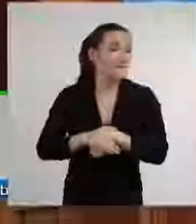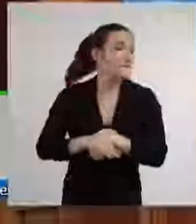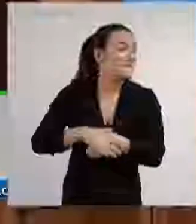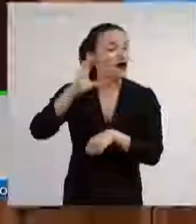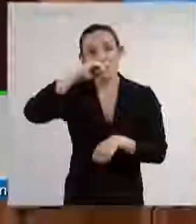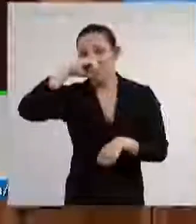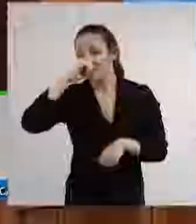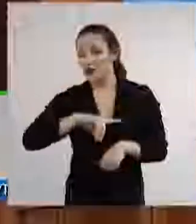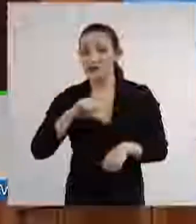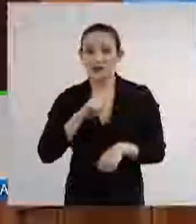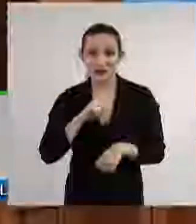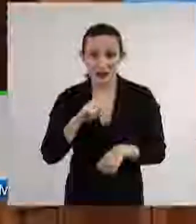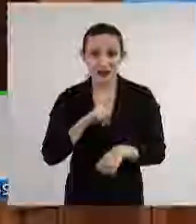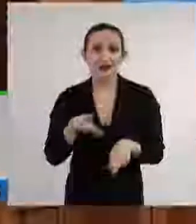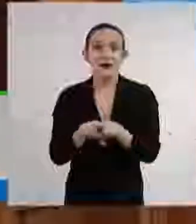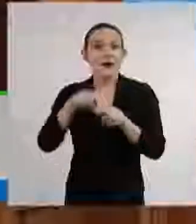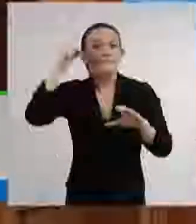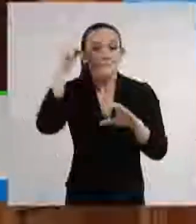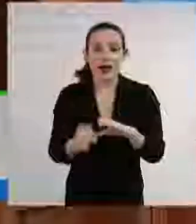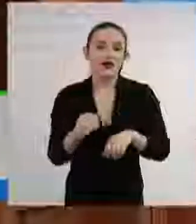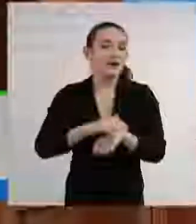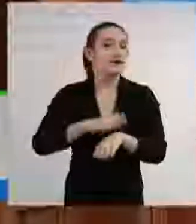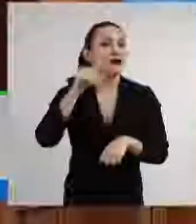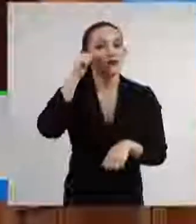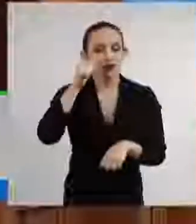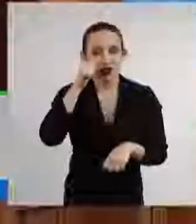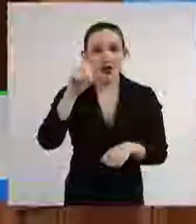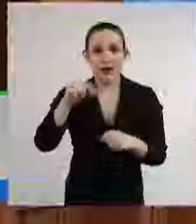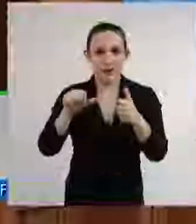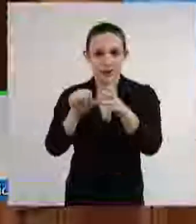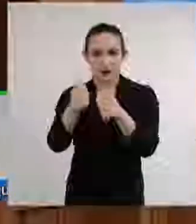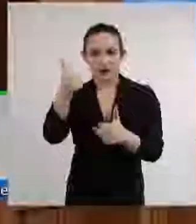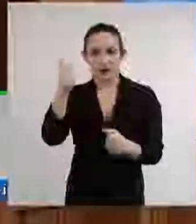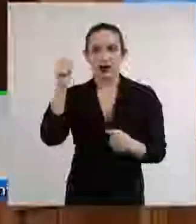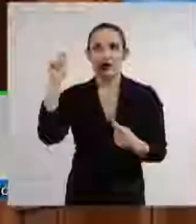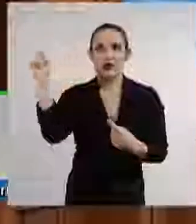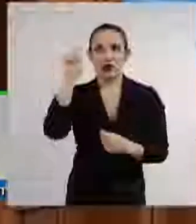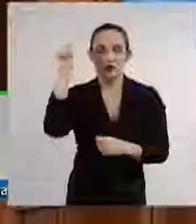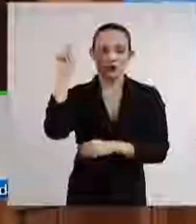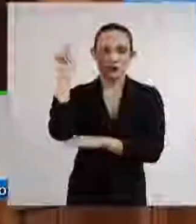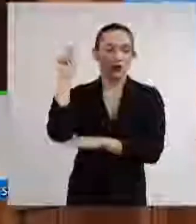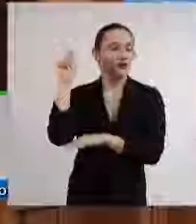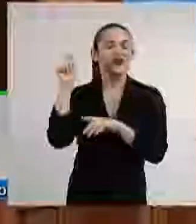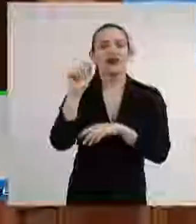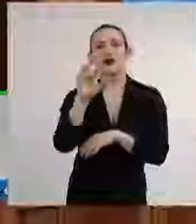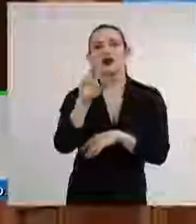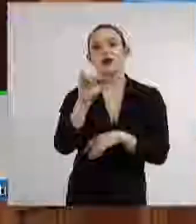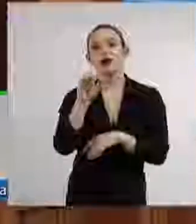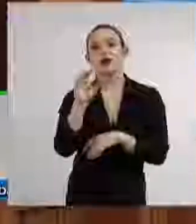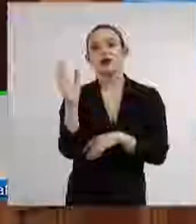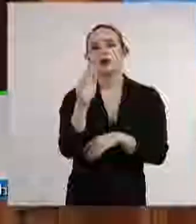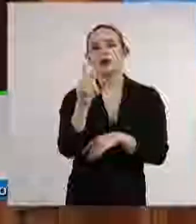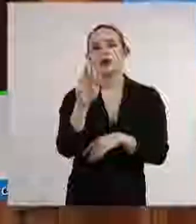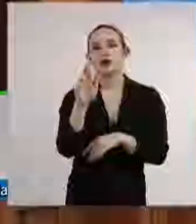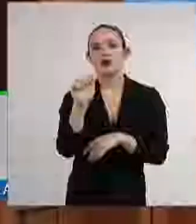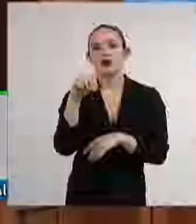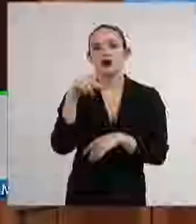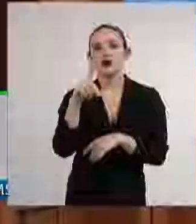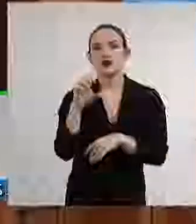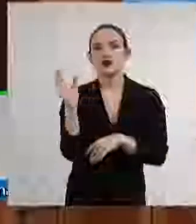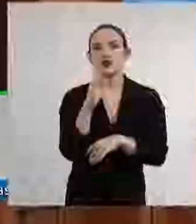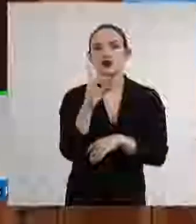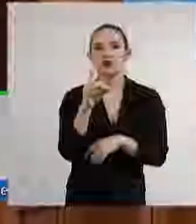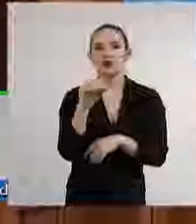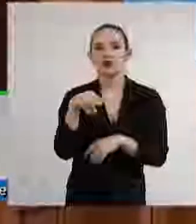com maior número de homicídios de mulheres foram o Rio Grande do Norte, 8,4 mortes a cada 100 mil